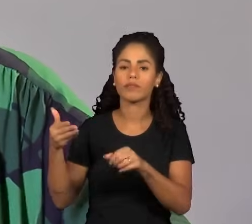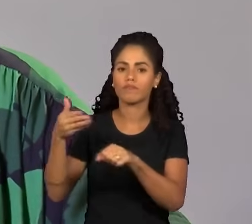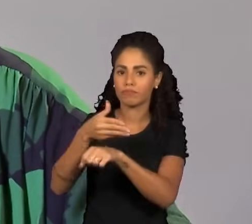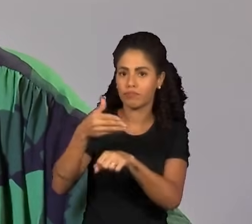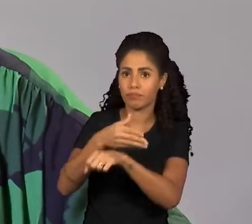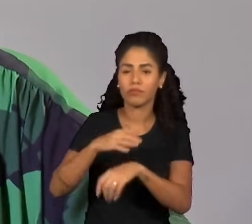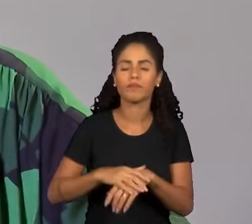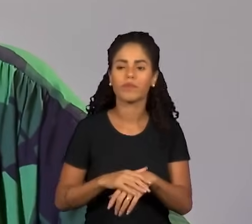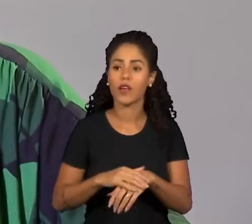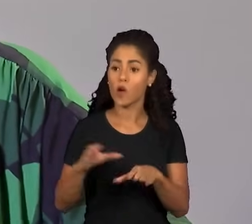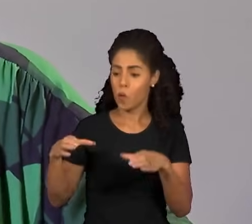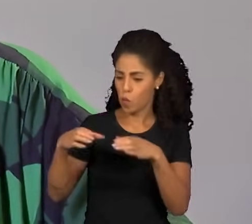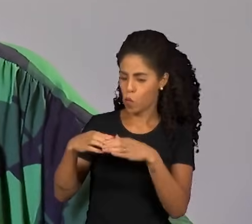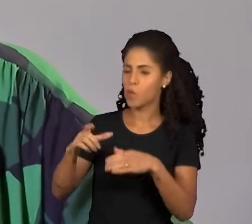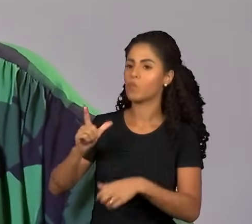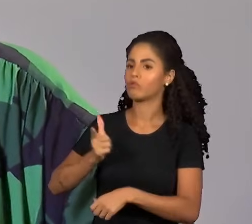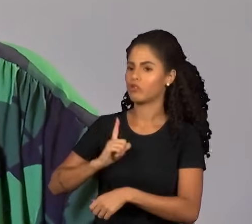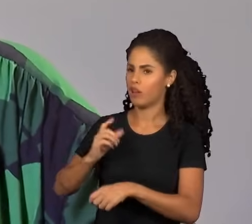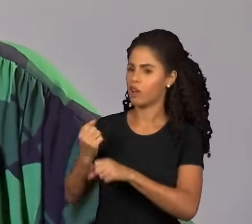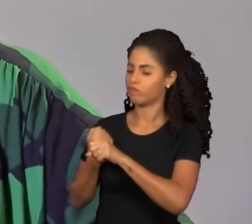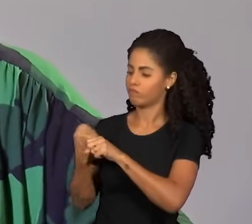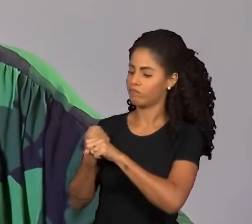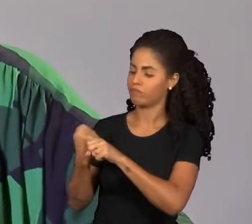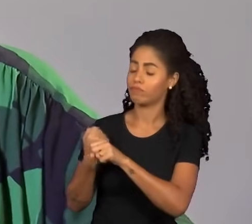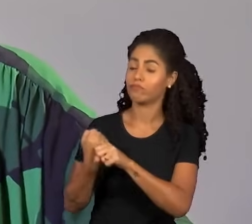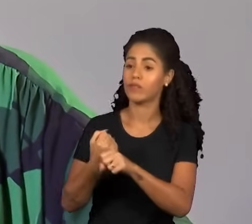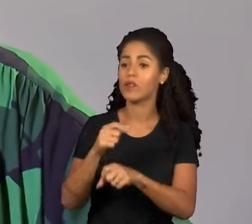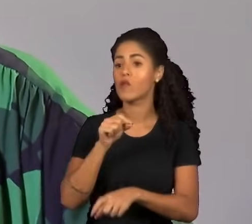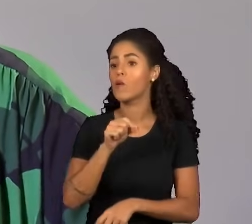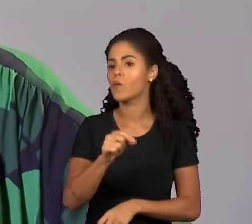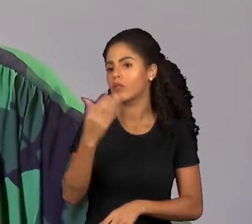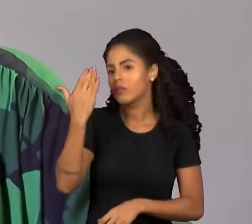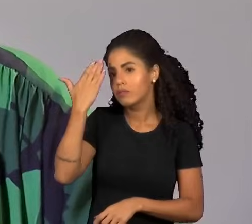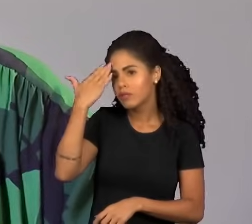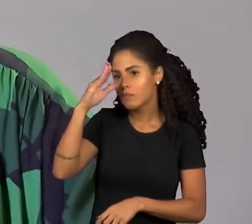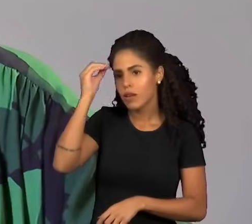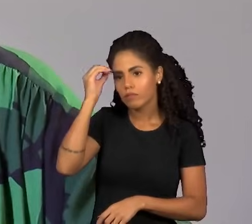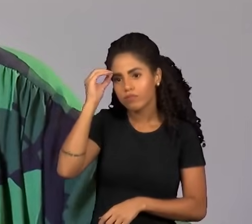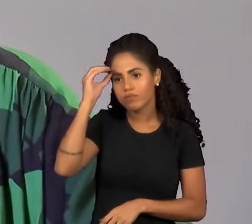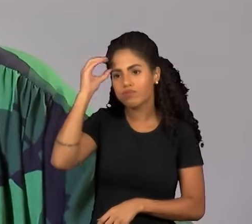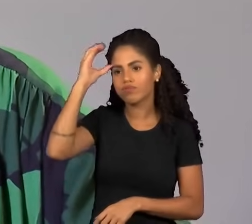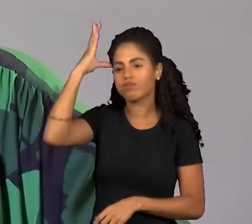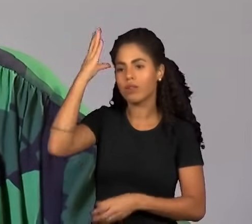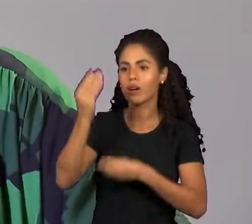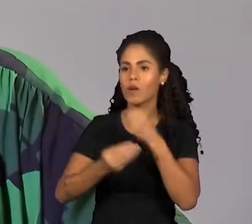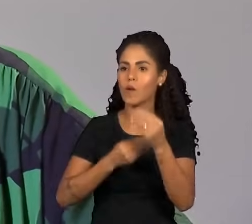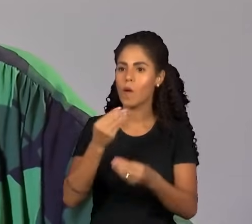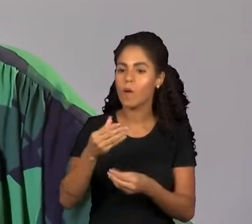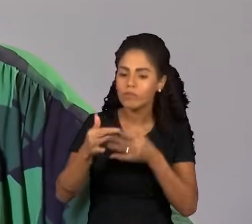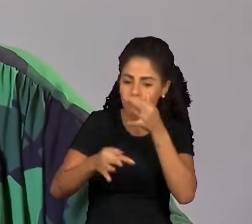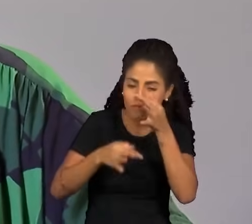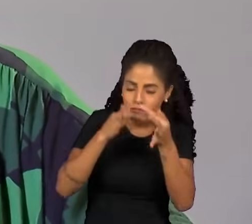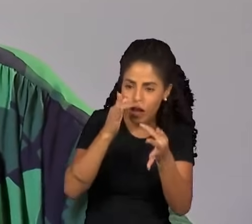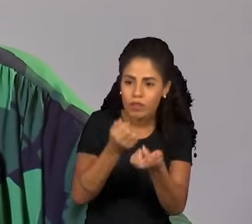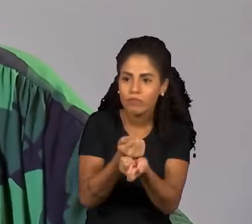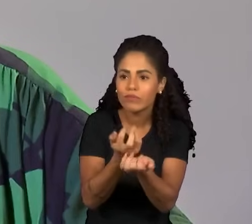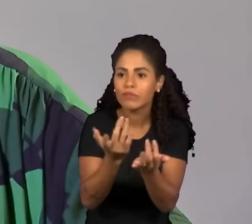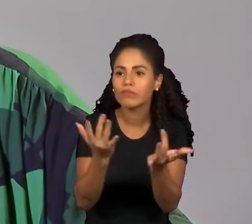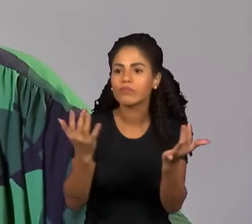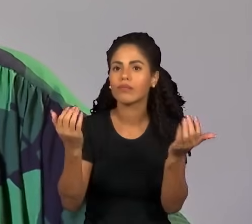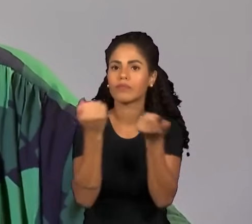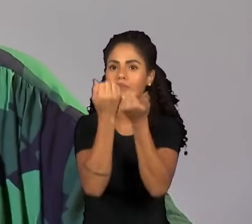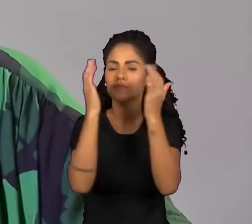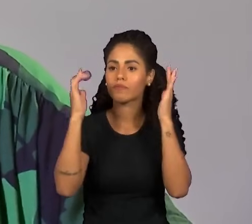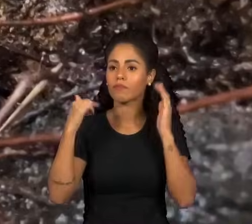existe há alguns anos. Os saberes da natureza, da botânica, são infinitos. A gente tem a sensação de que você